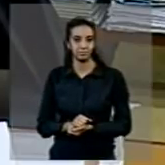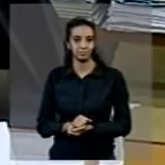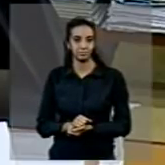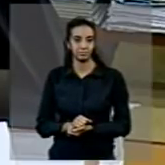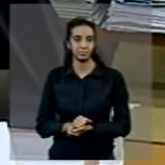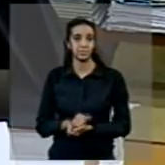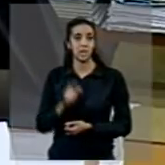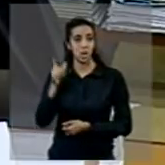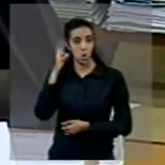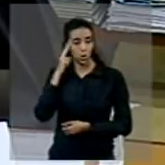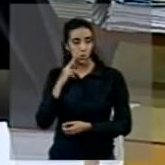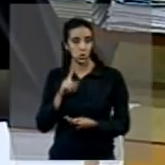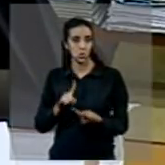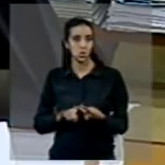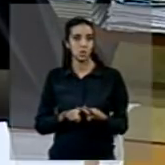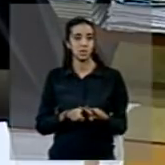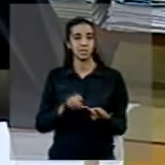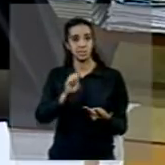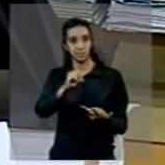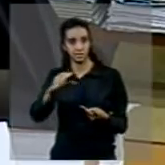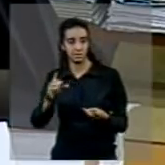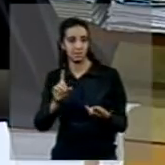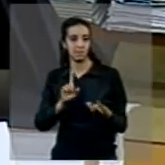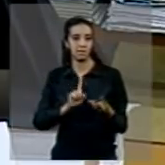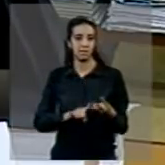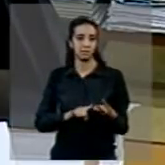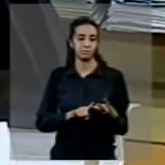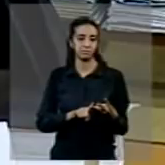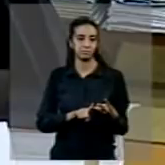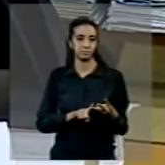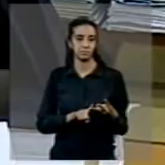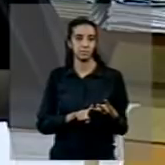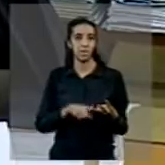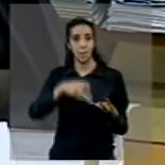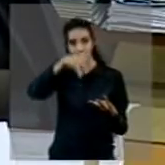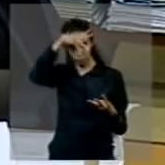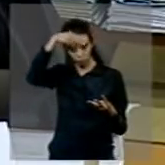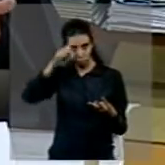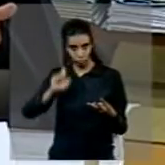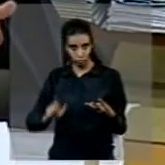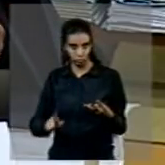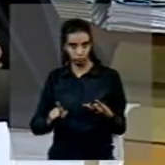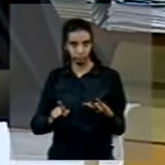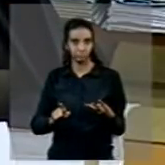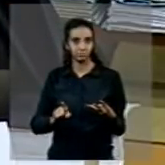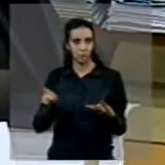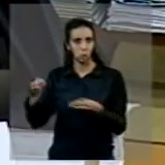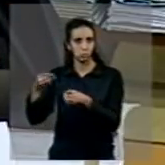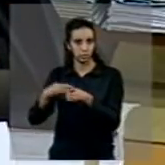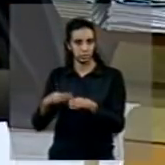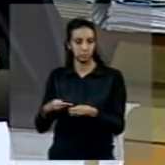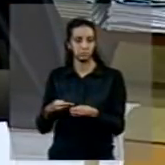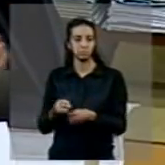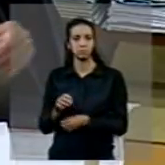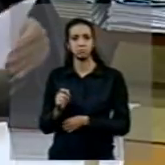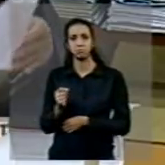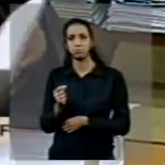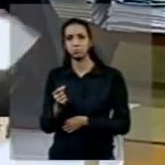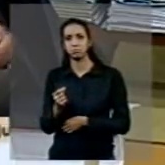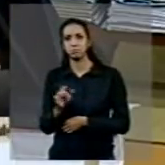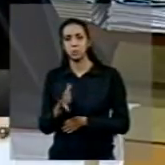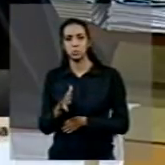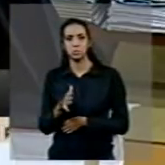Rondônia, São João Batista, Santa Catarina, e Fátima do Sul, Mato Grosso do Sul, com um total de pouco mais de